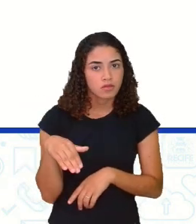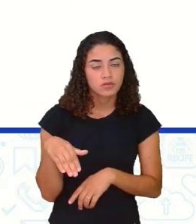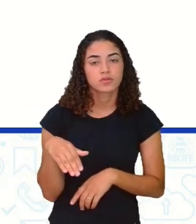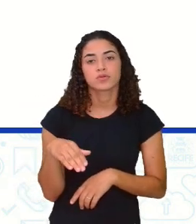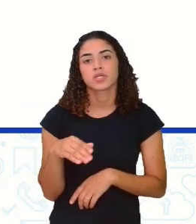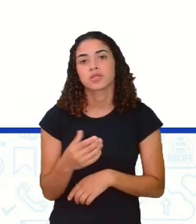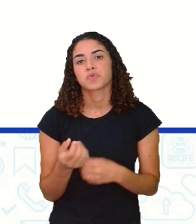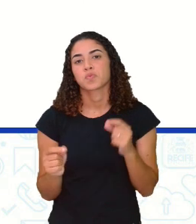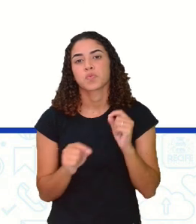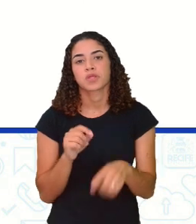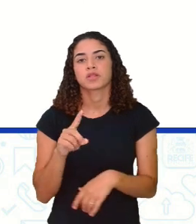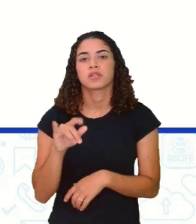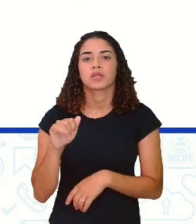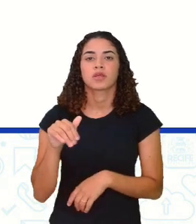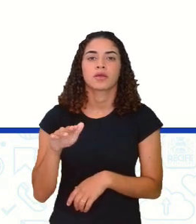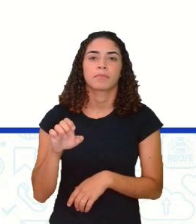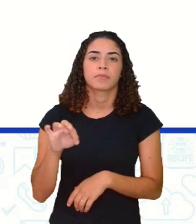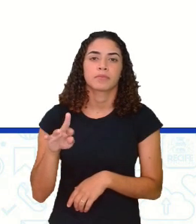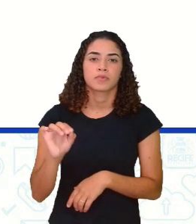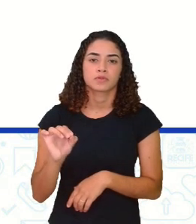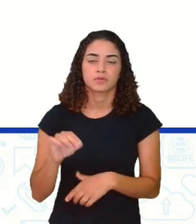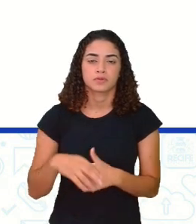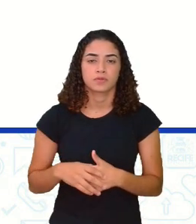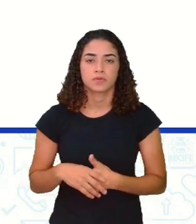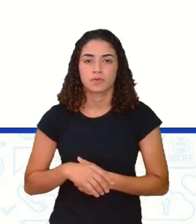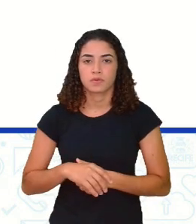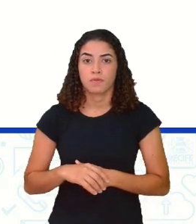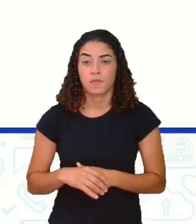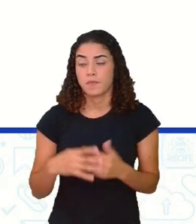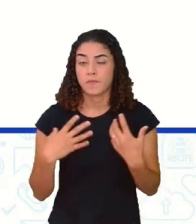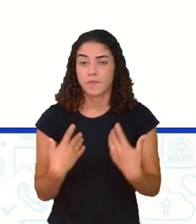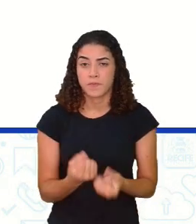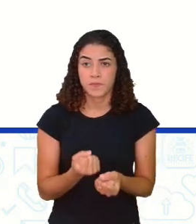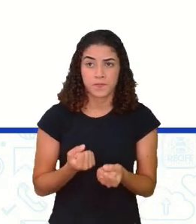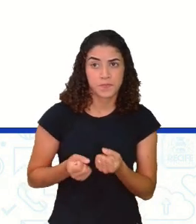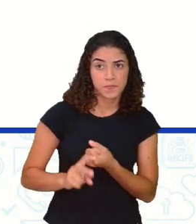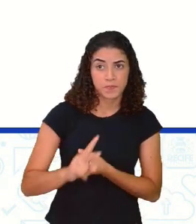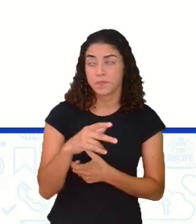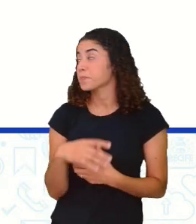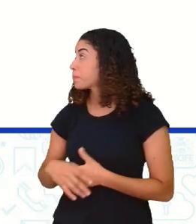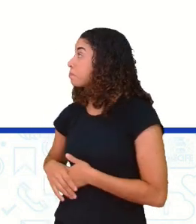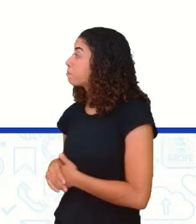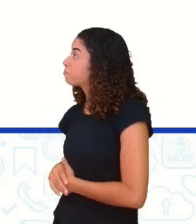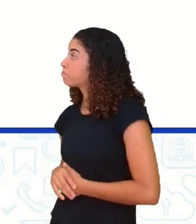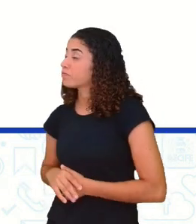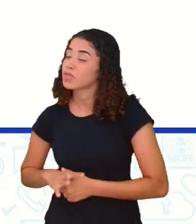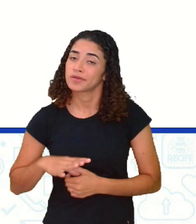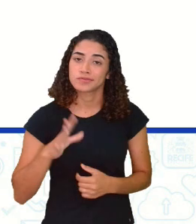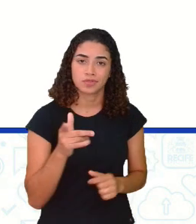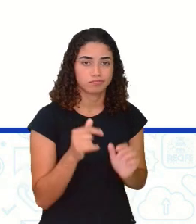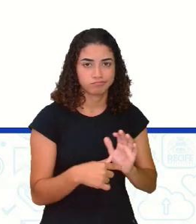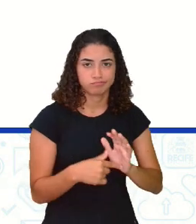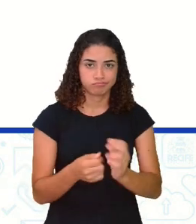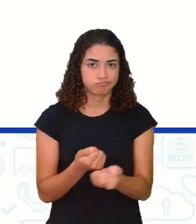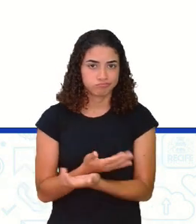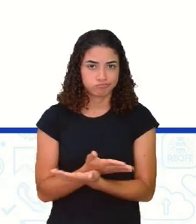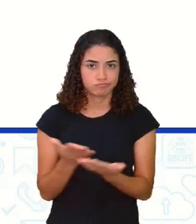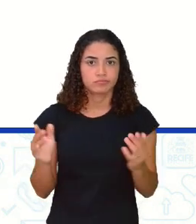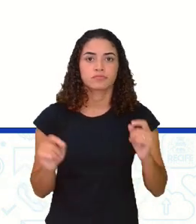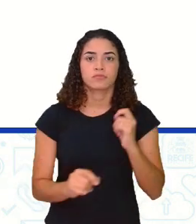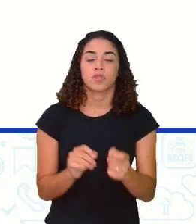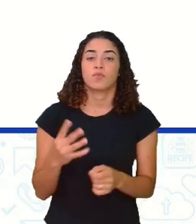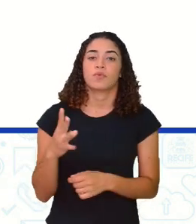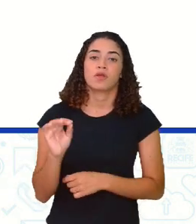metros de diâmetro. Vamos aqui. Aí a gente destaca 40 metros